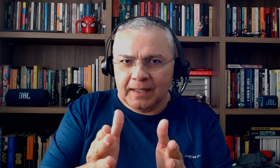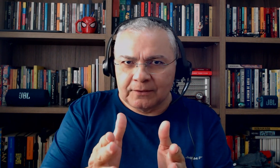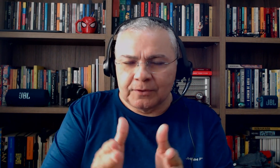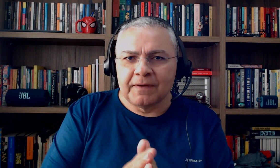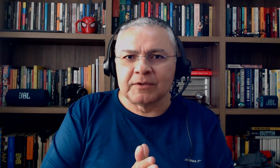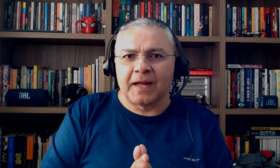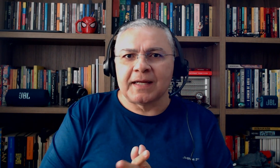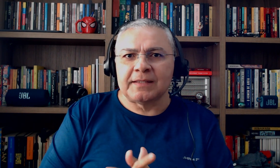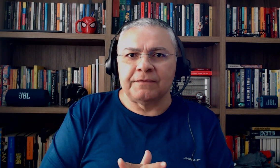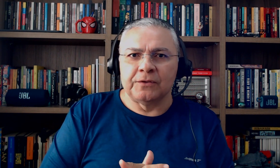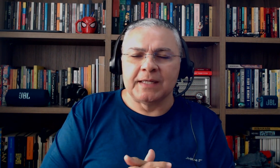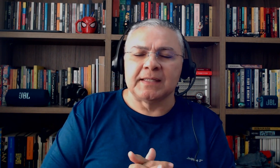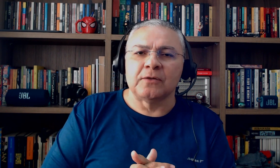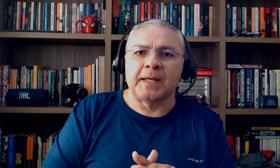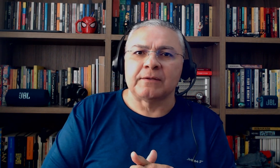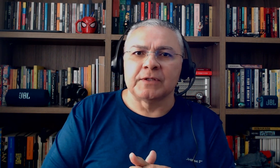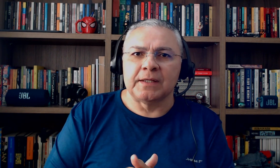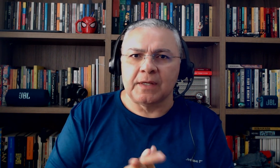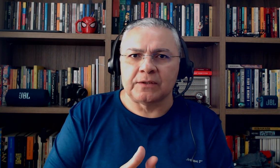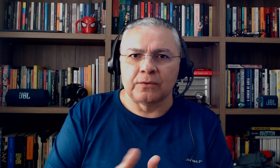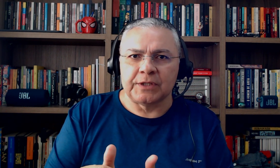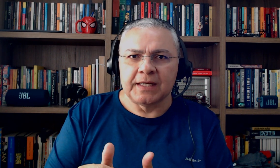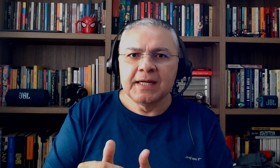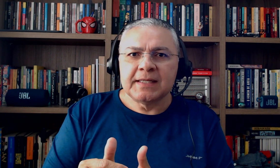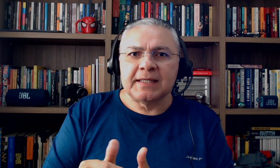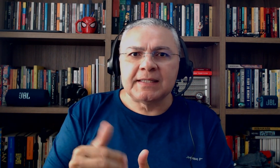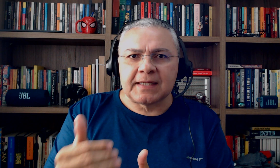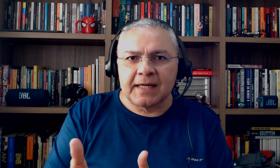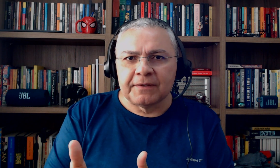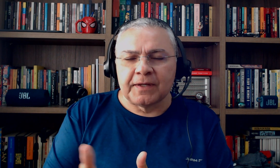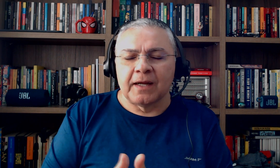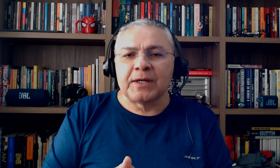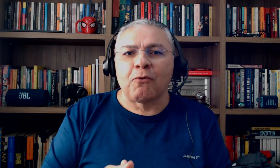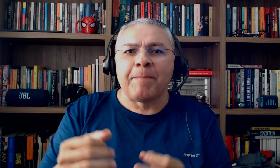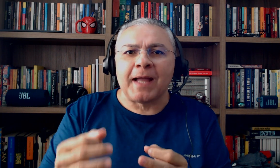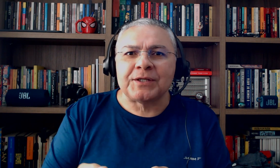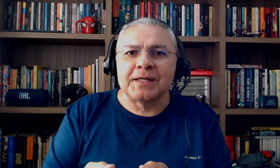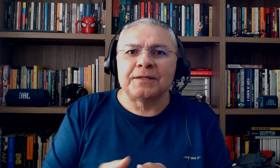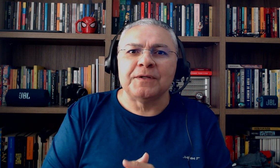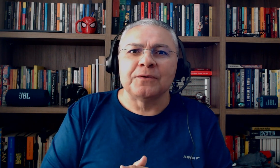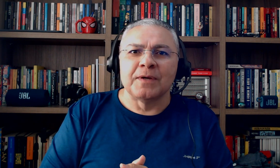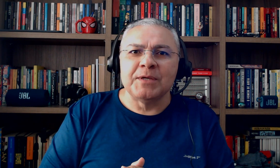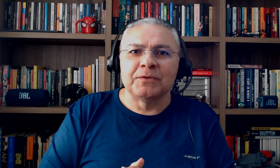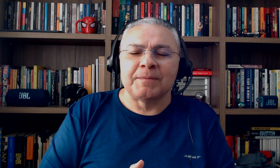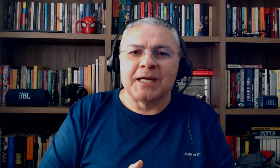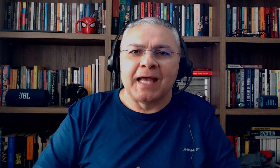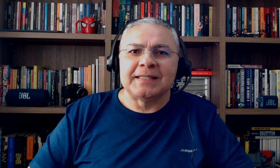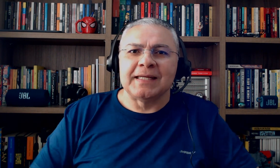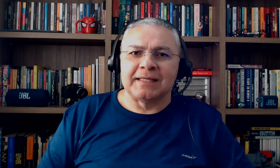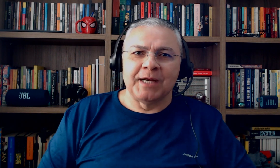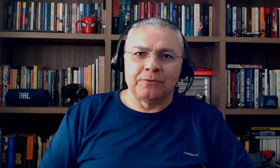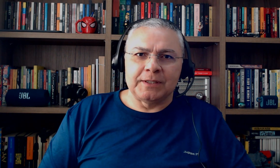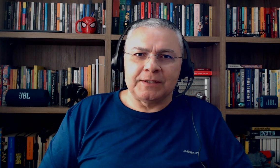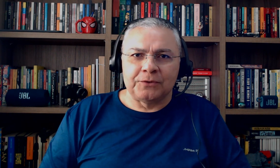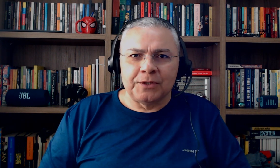é do que vamos falar nesse vídeo mas antes eu peço que você deixe seu gostei se inscreva no canal E compartilhe esse vídeo com amigos familiares